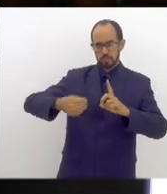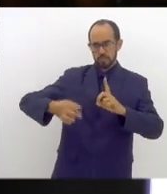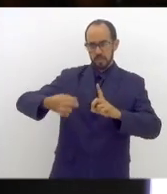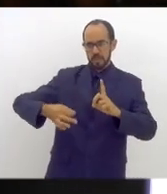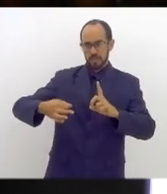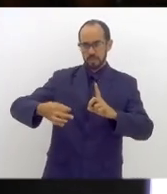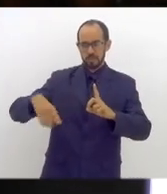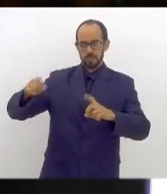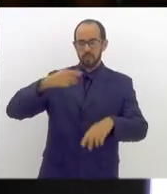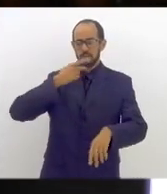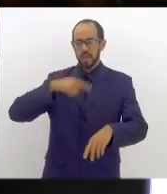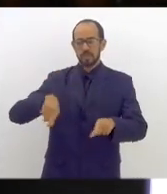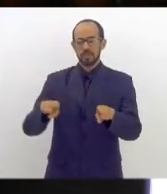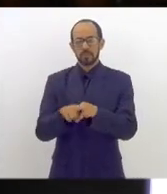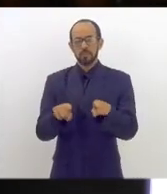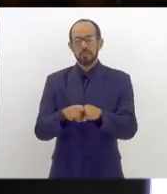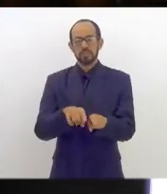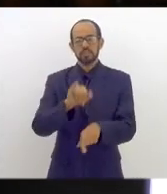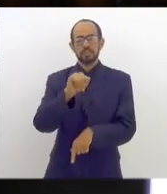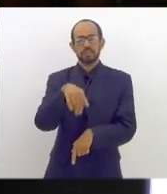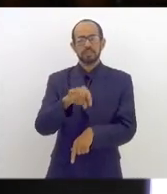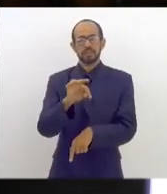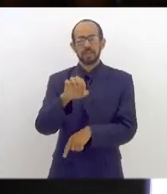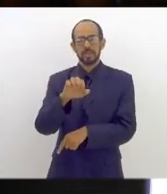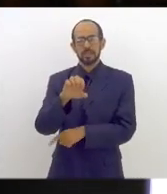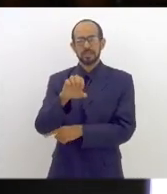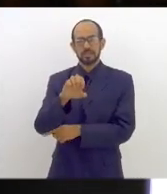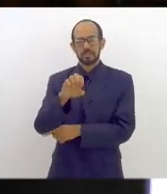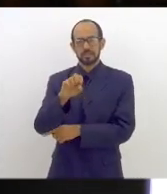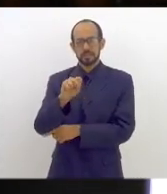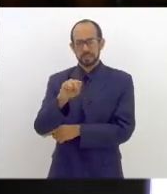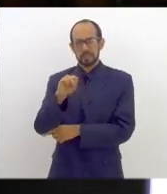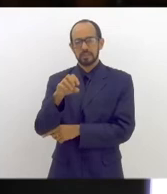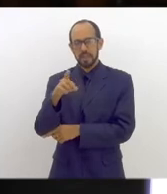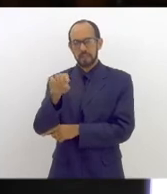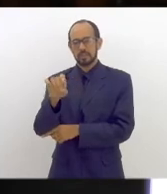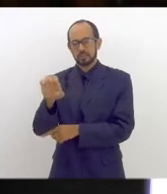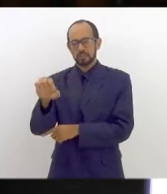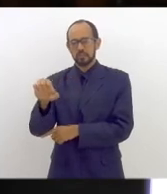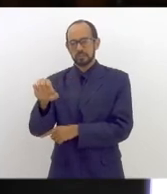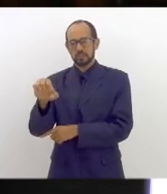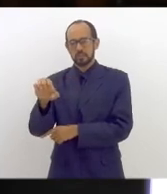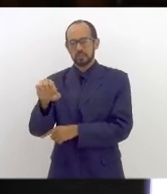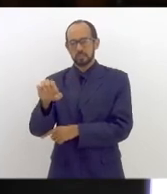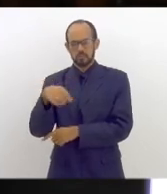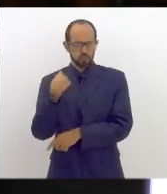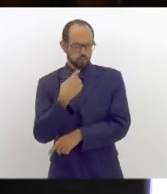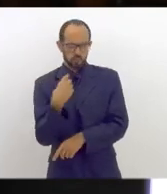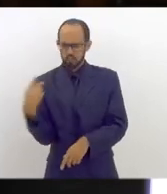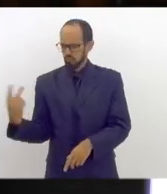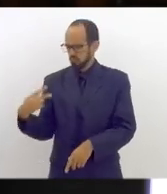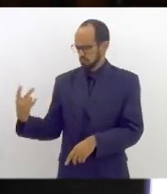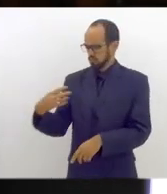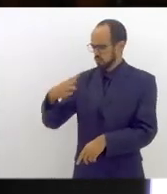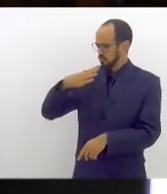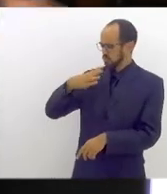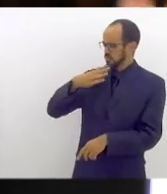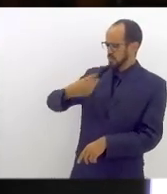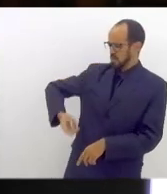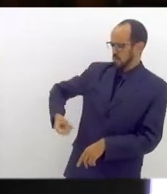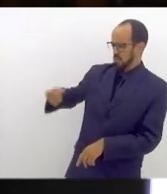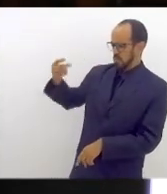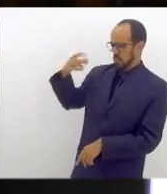intensidade né porque é conhecemos algum tempo conhecemos mas não